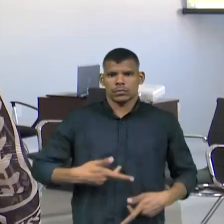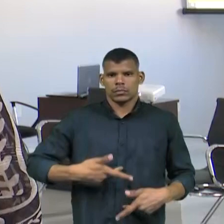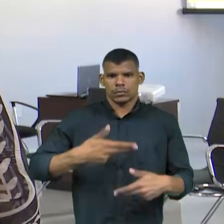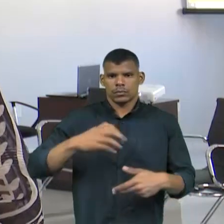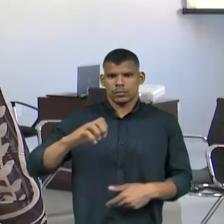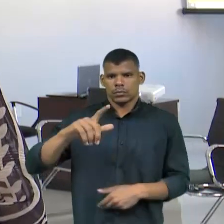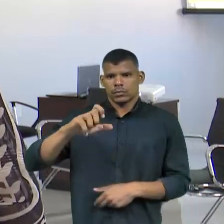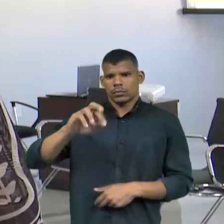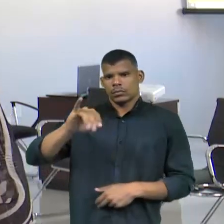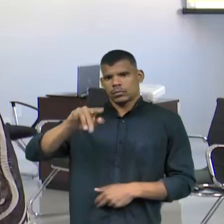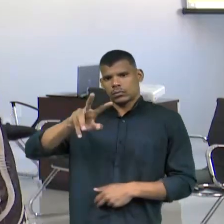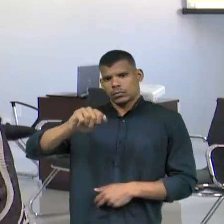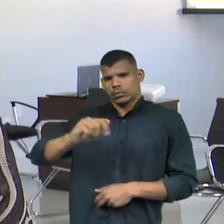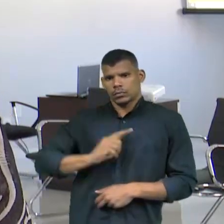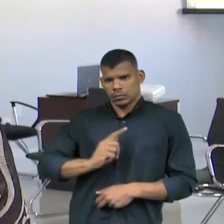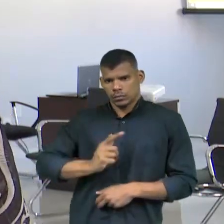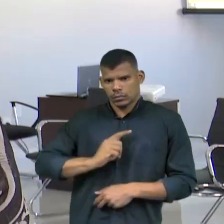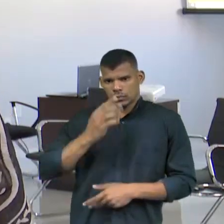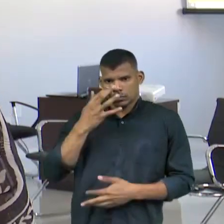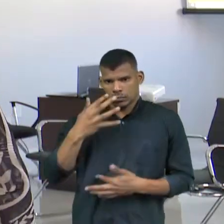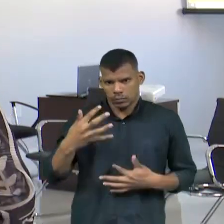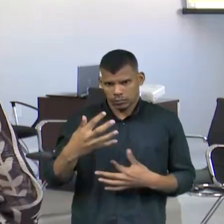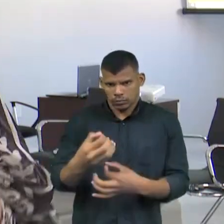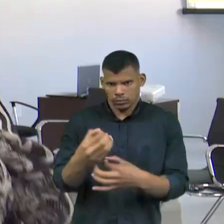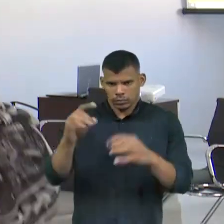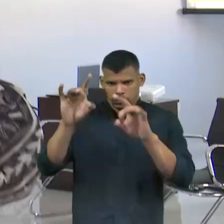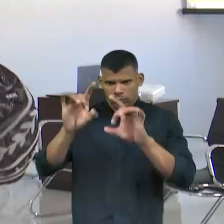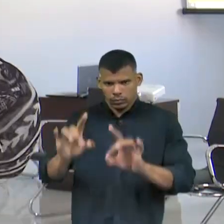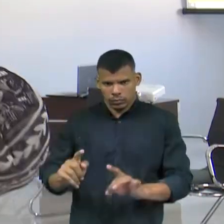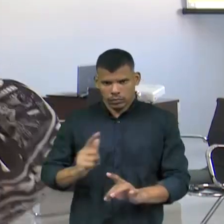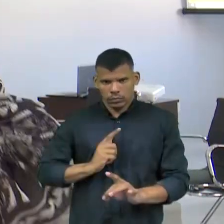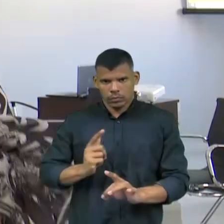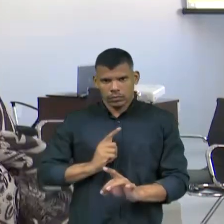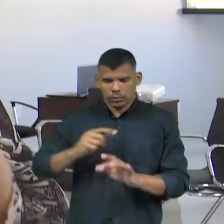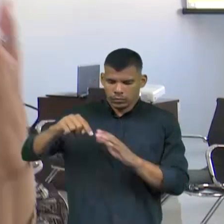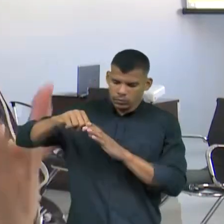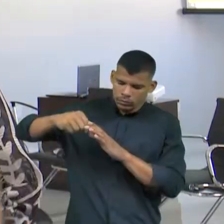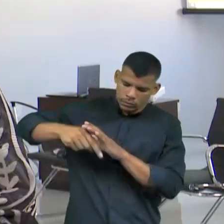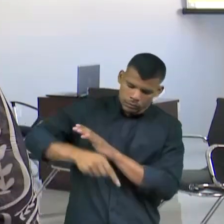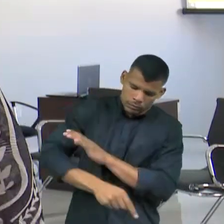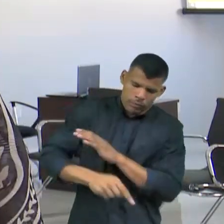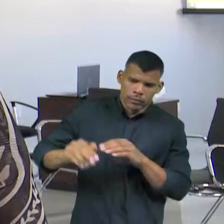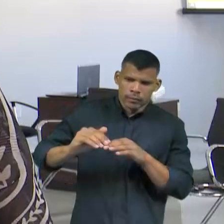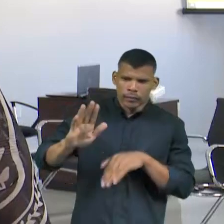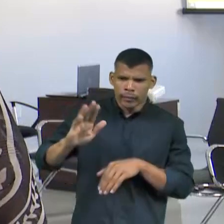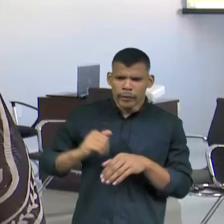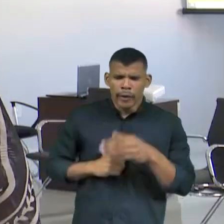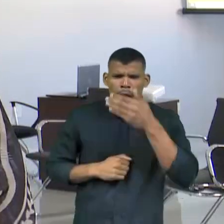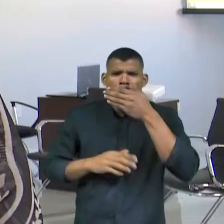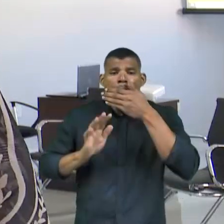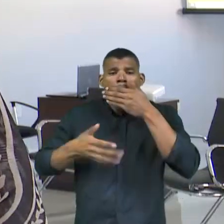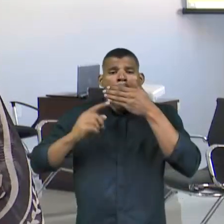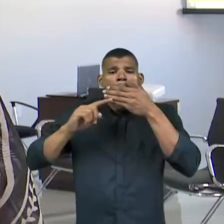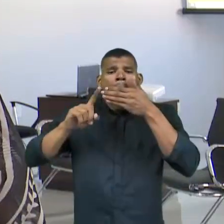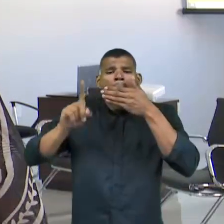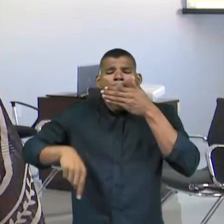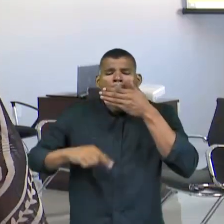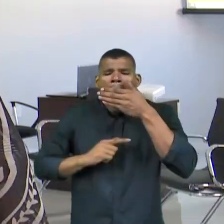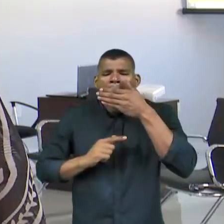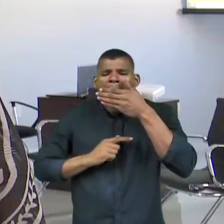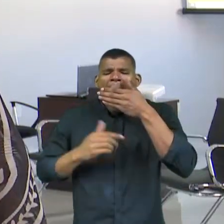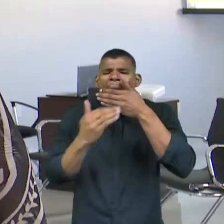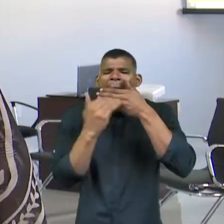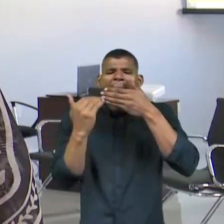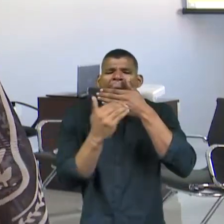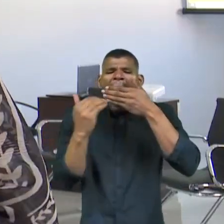teve um olhar diferente, aprofundamos um pouco mais, apesar de já existir um projeto, né, na secretaria, nós